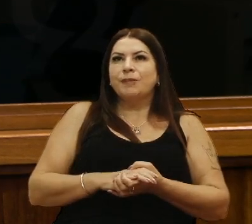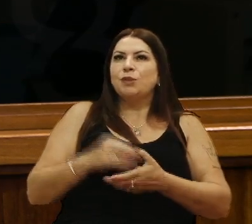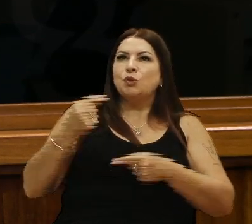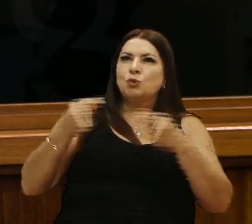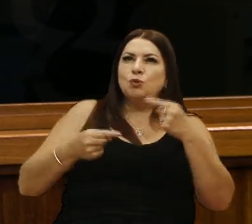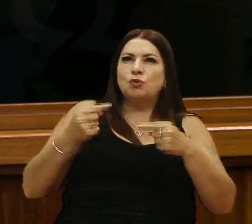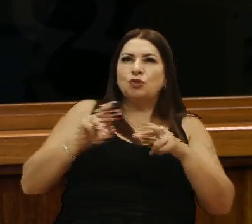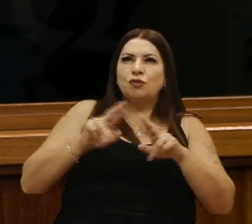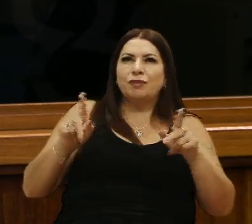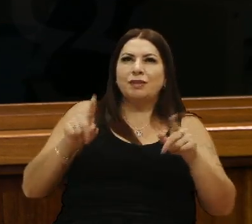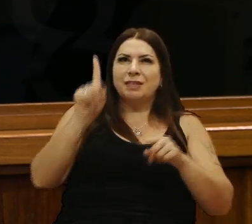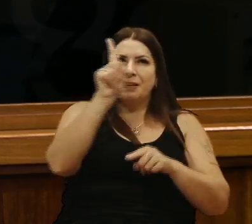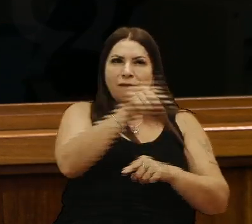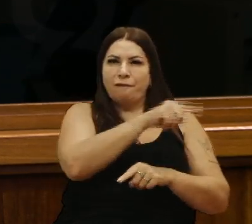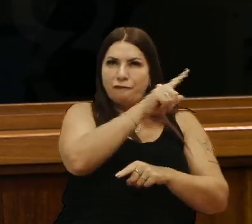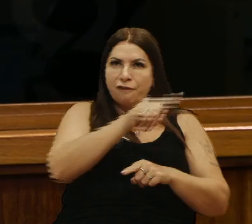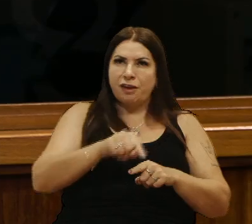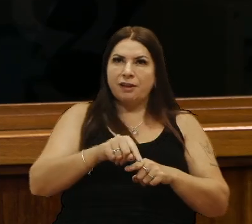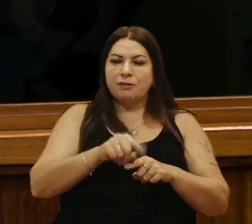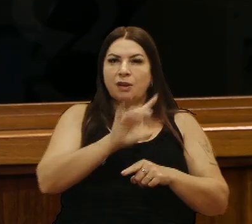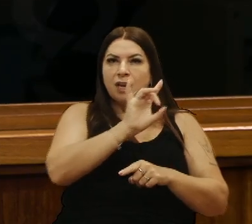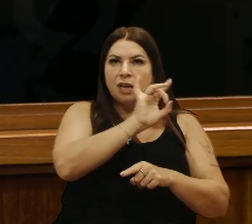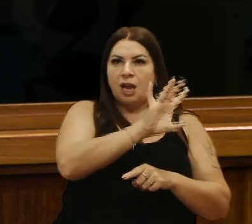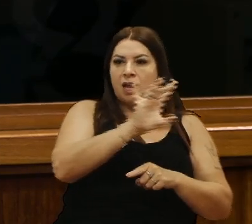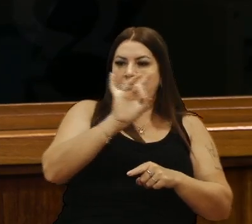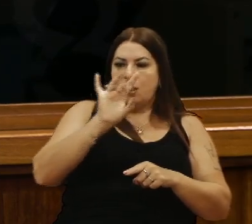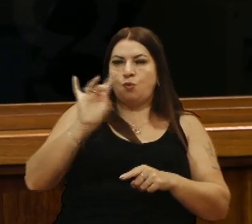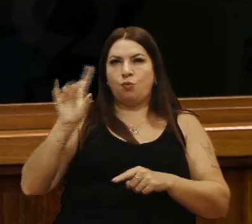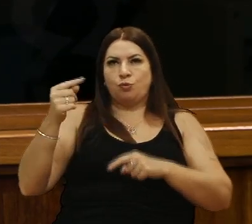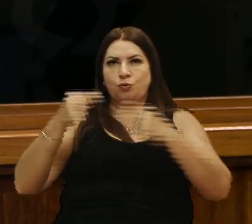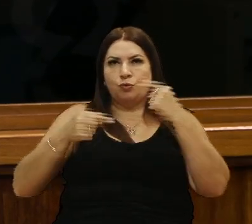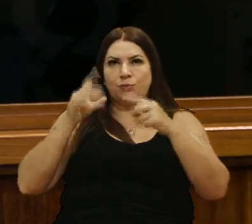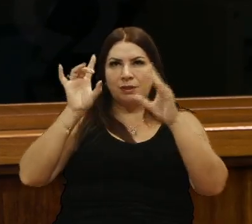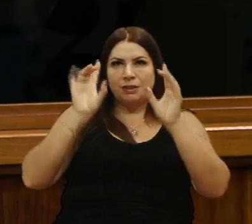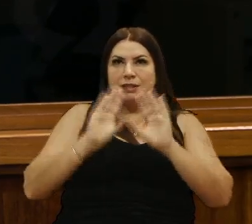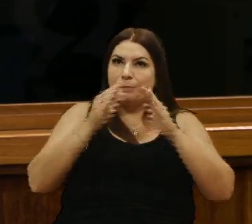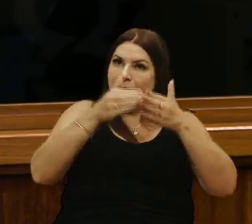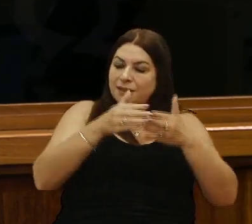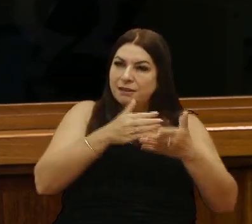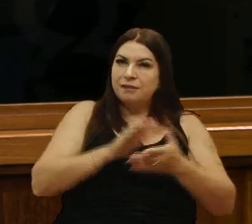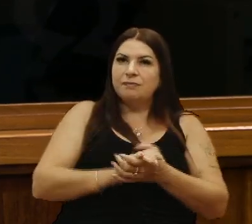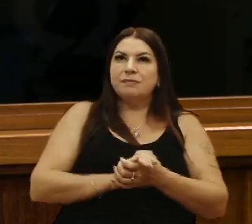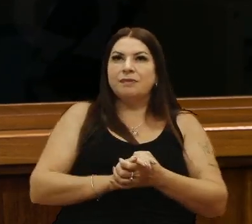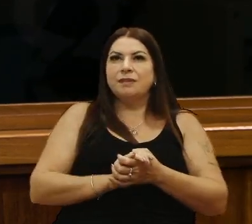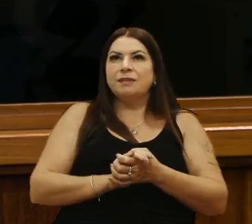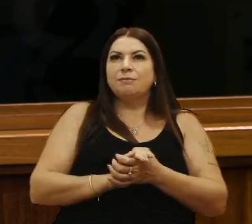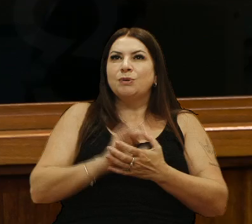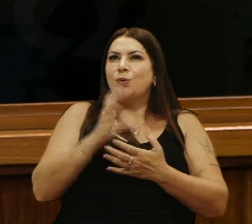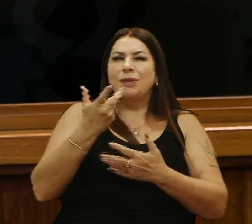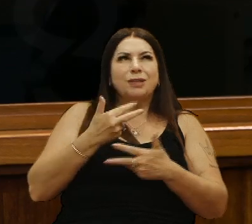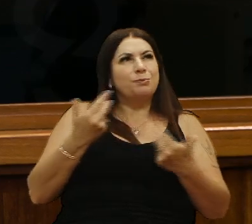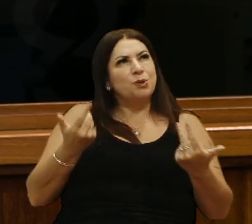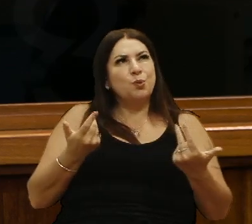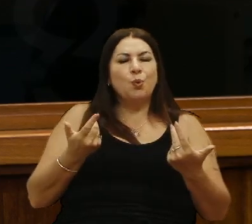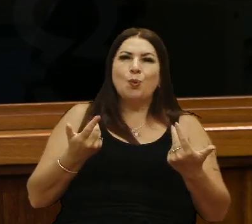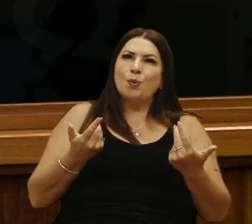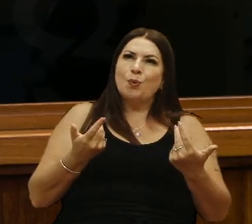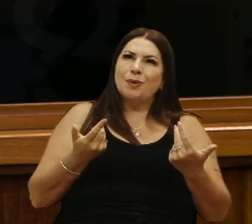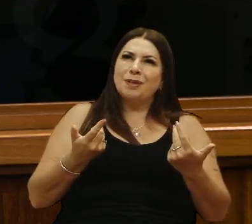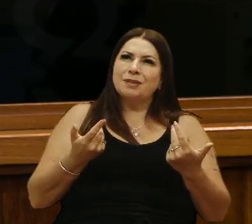discutir vários vetos, cada um com uma discussão específica, mas acontecem umas coisas